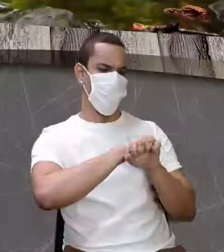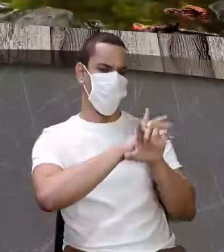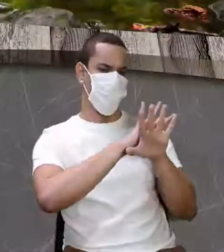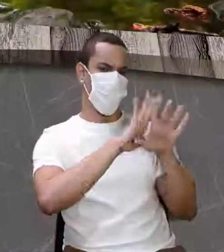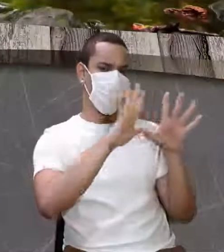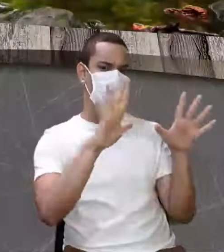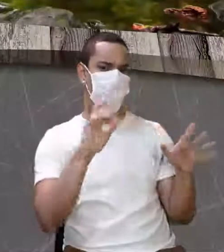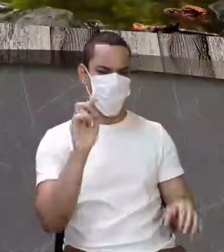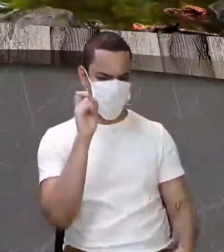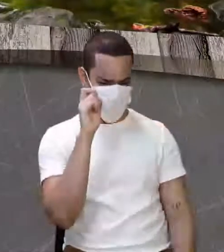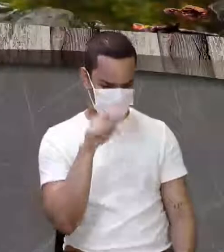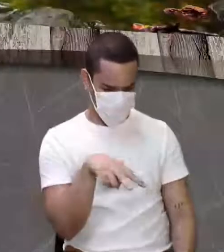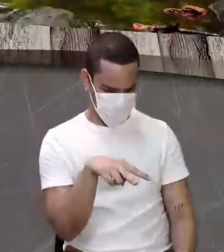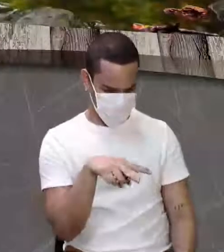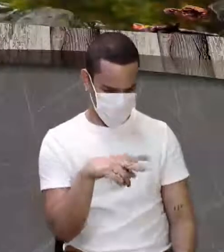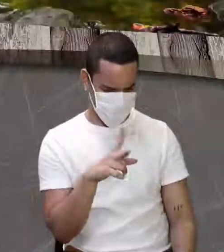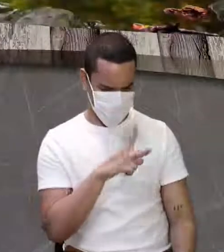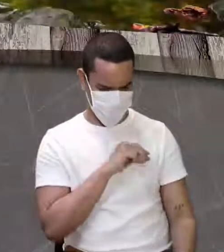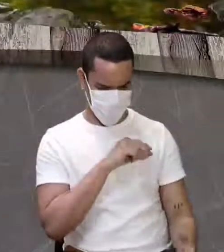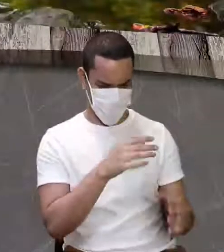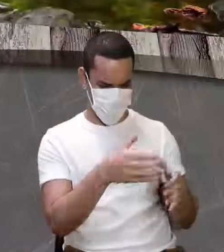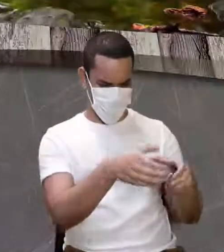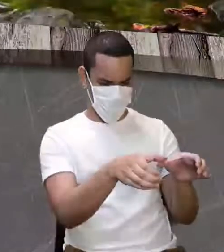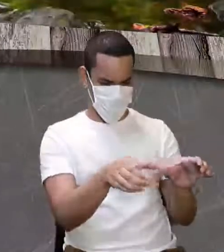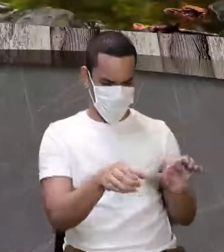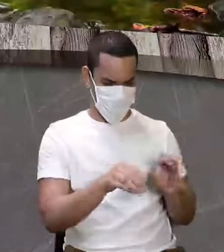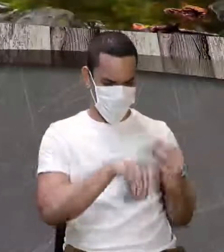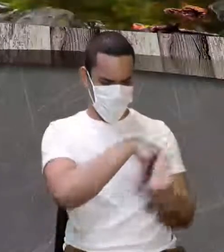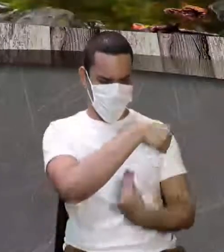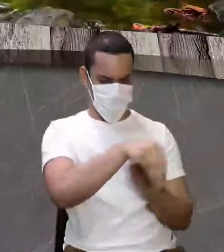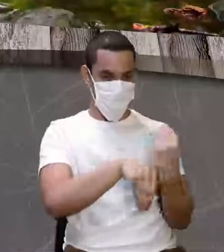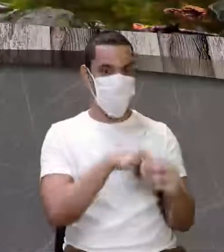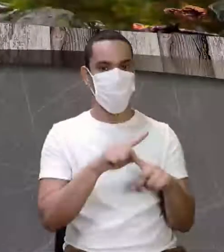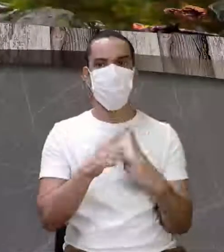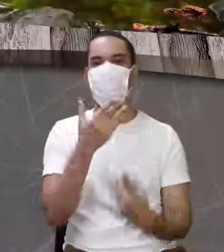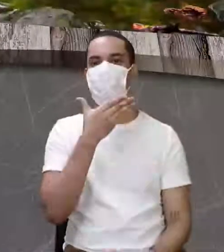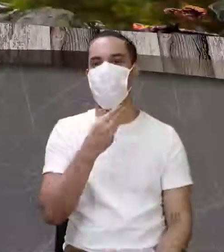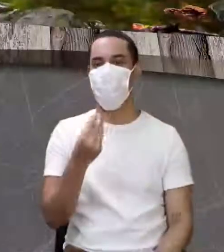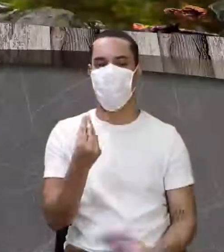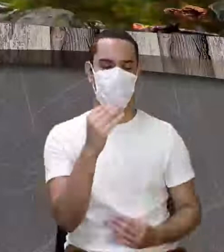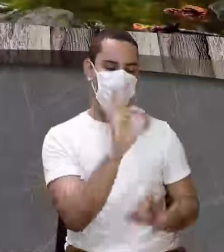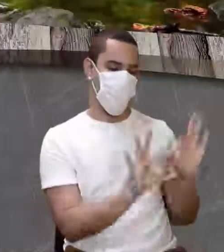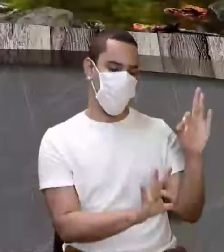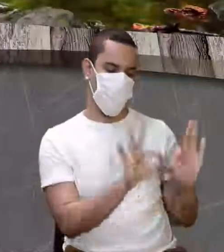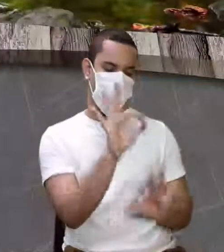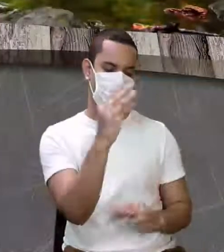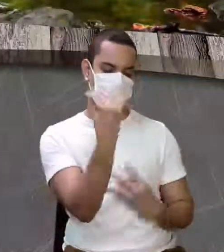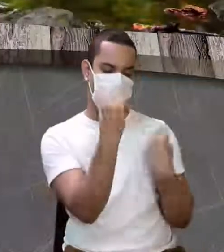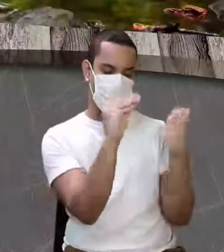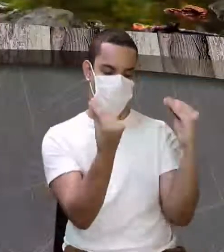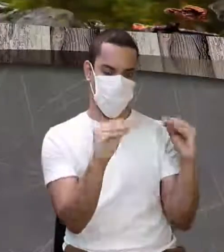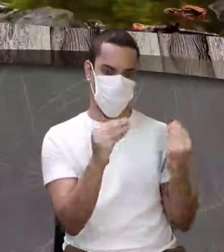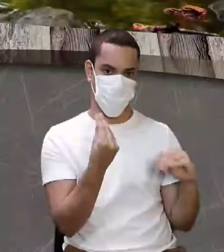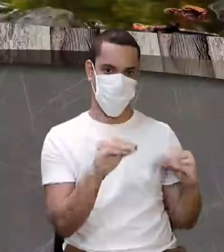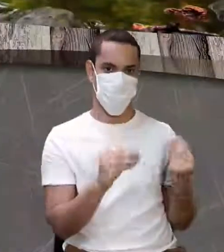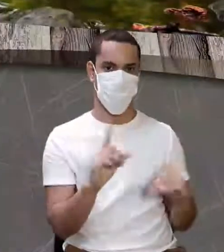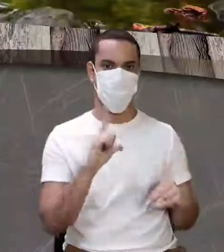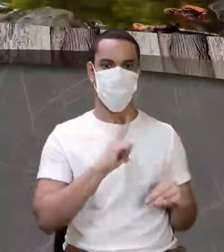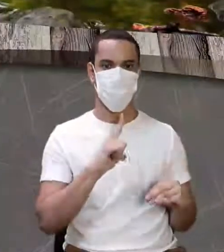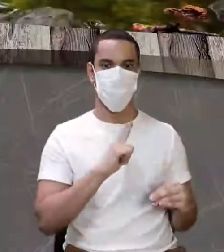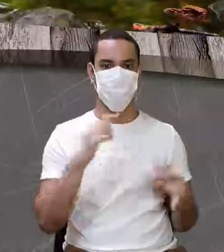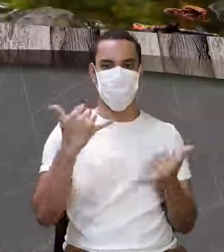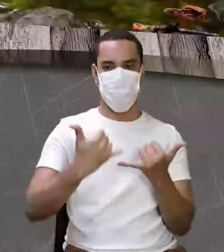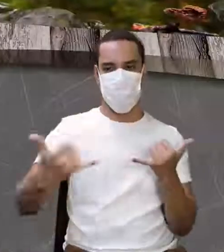sei, a gente olha assim aquele ninho e diz, o que é isso, né? Para que ele trouxe tanta coisa? A gente, quando vê o ninho, a gente percebe isso, né? Tem linha,